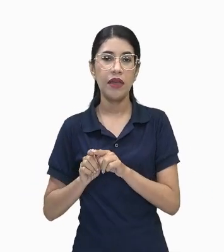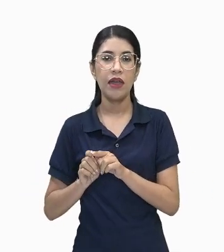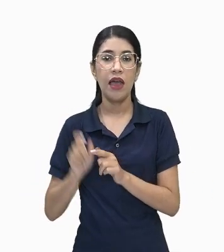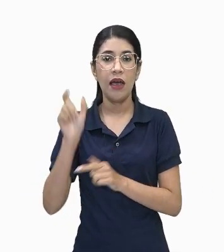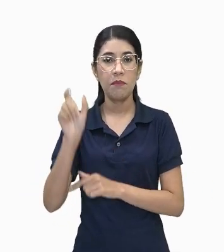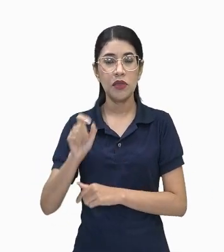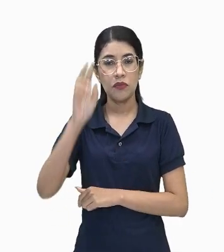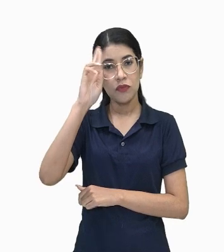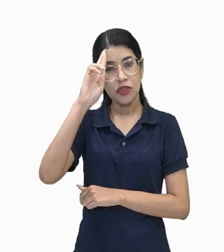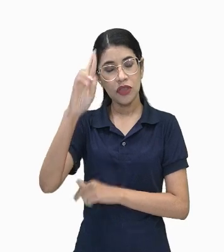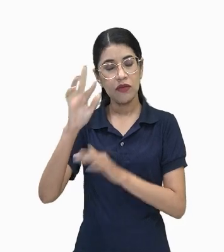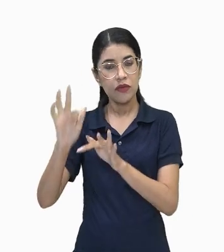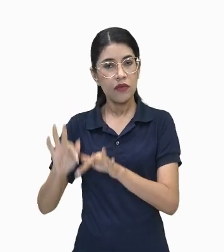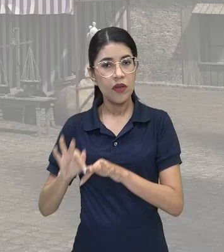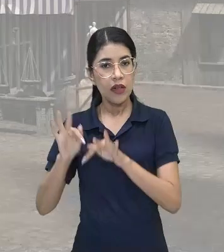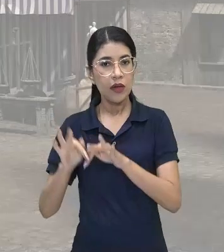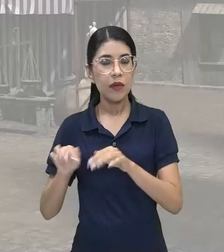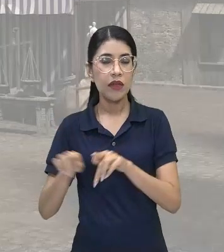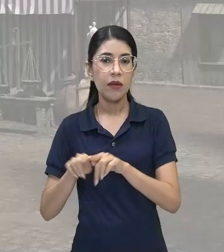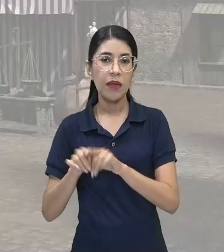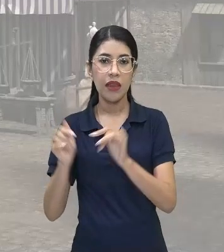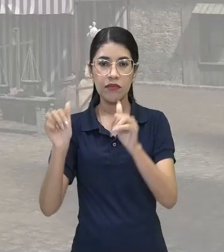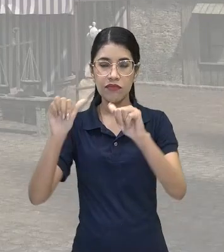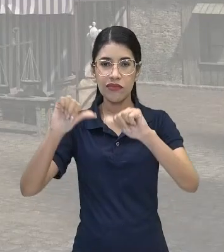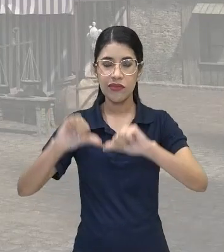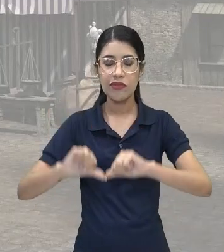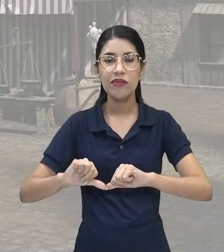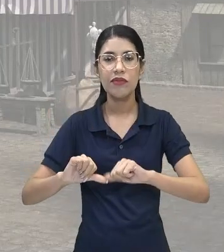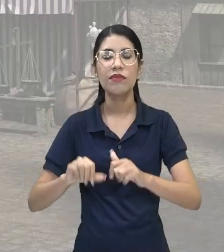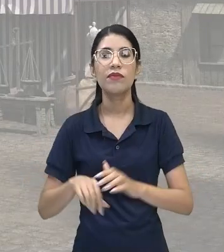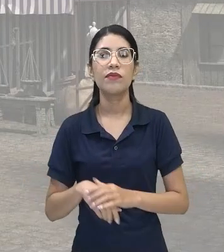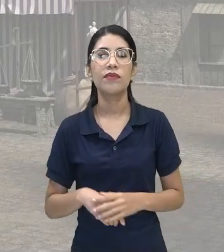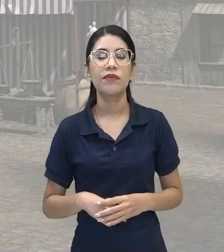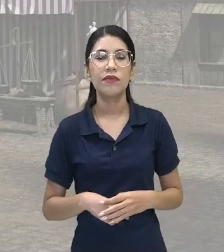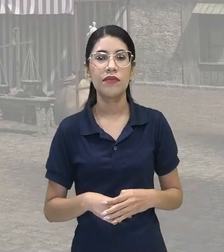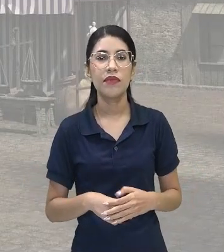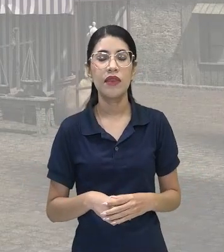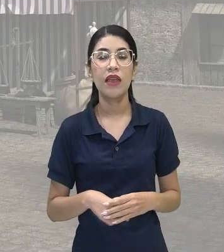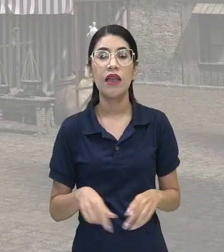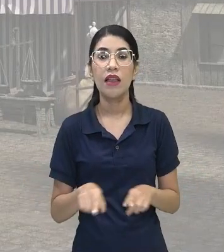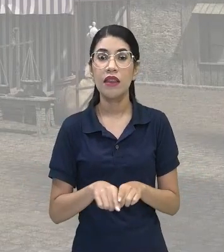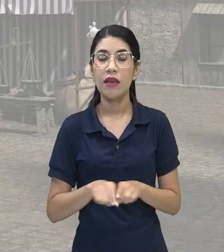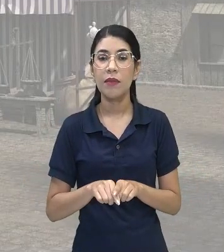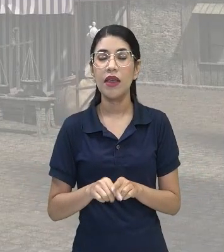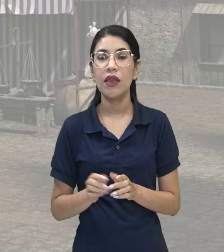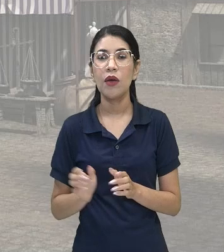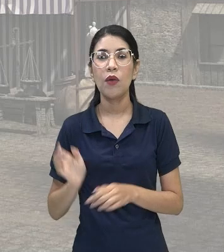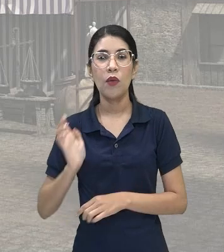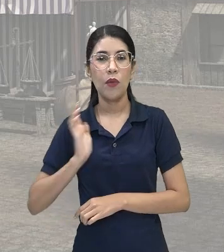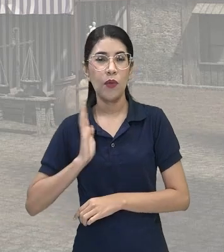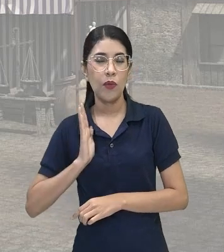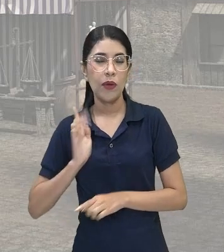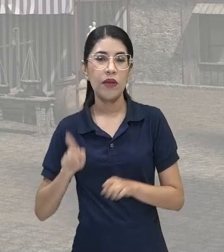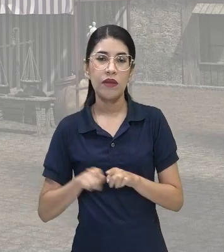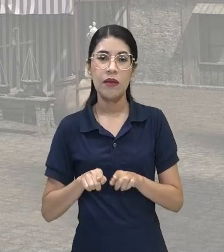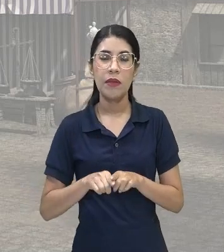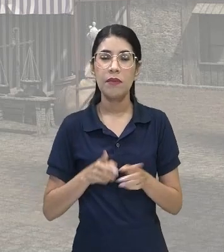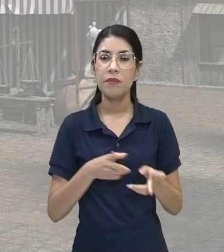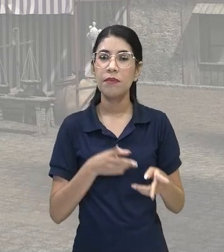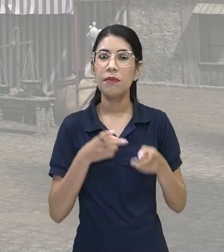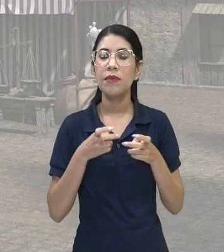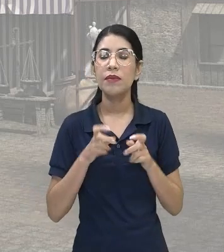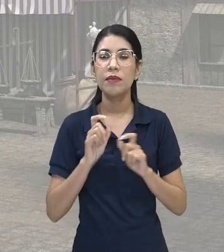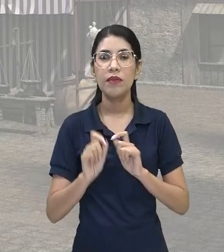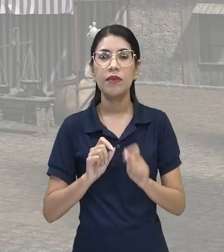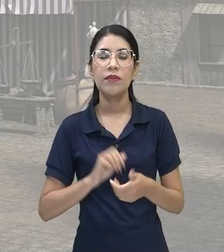senhor feudal vai entrar em declínio. E a própria burguesia, o próprio comerciante, ele viu que